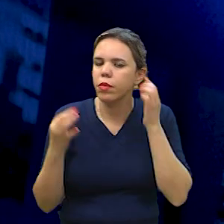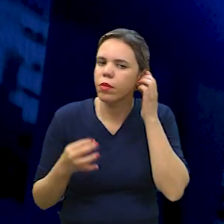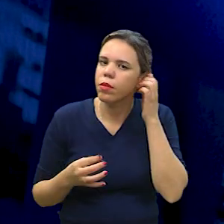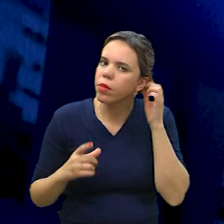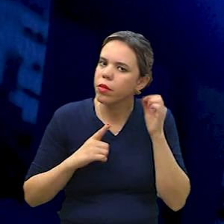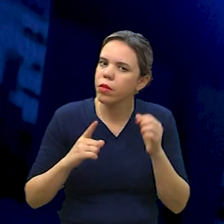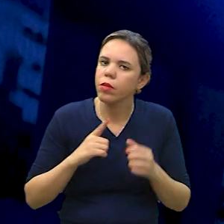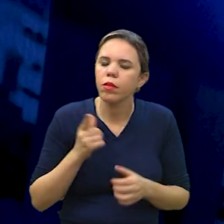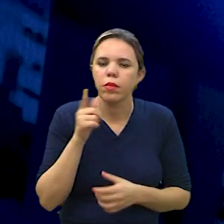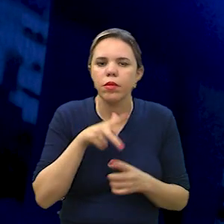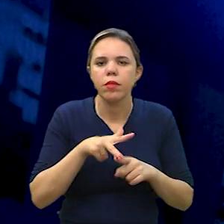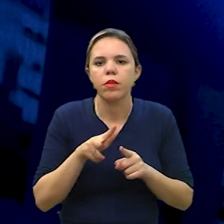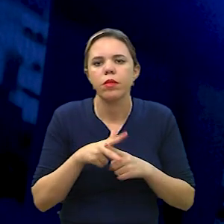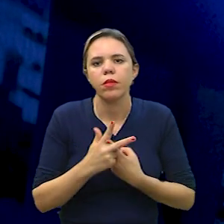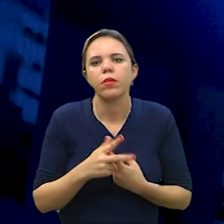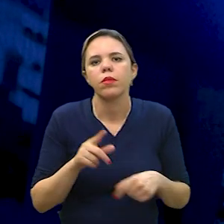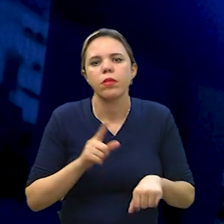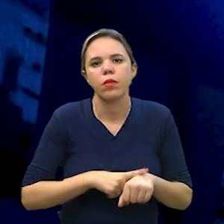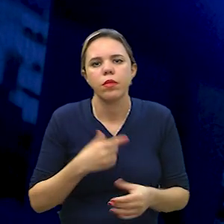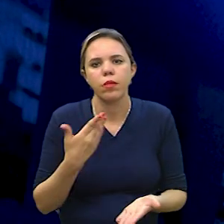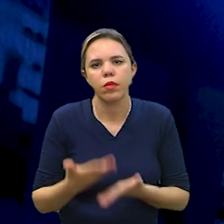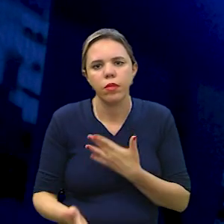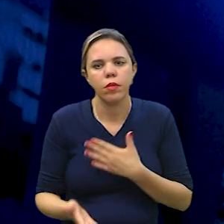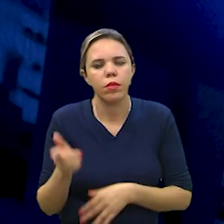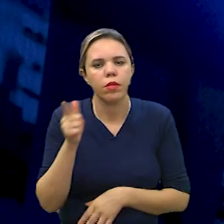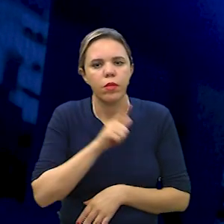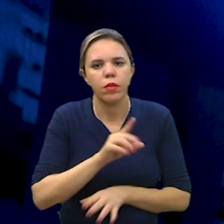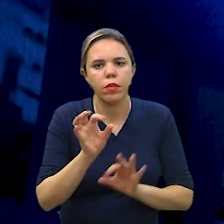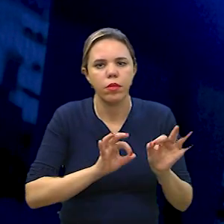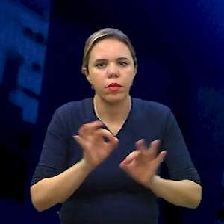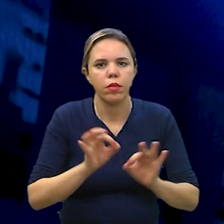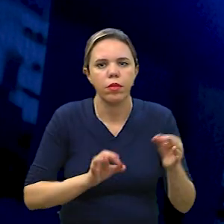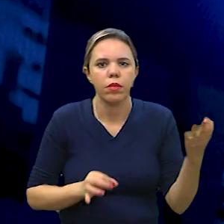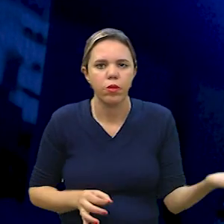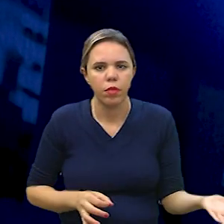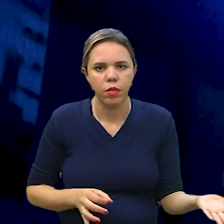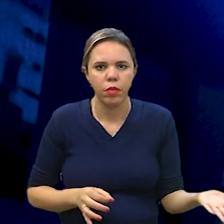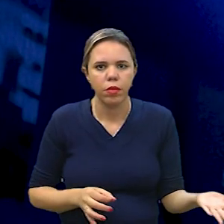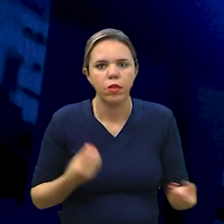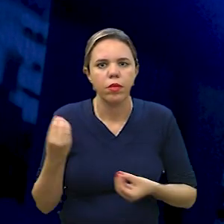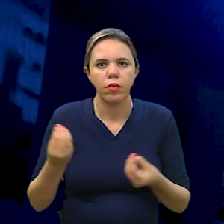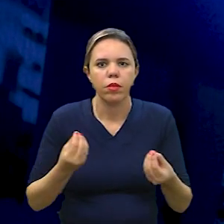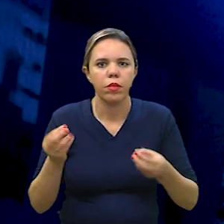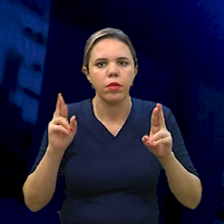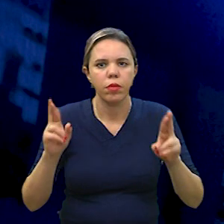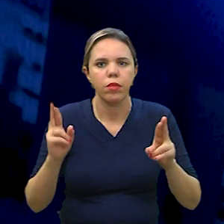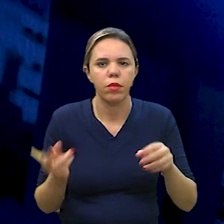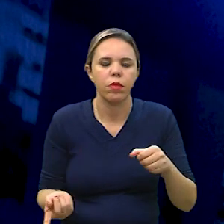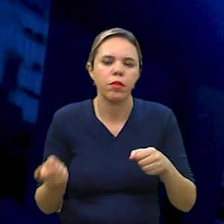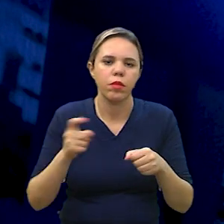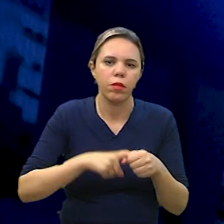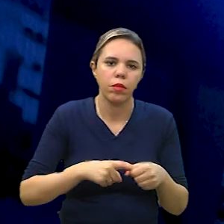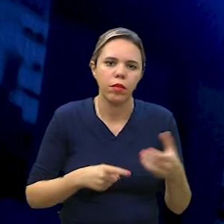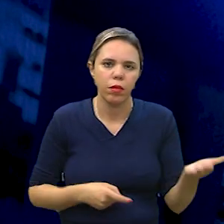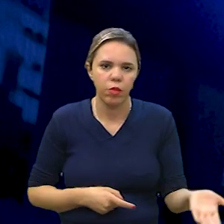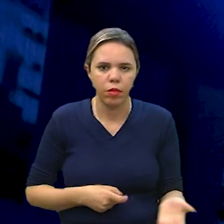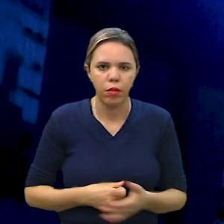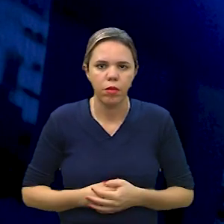bom, que a gente ia recuperar esse tempo perdido, ia conseguir se organizar. Então, como eu esperava no